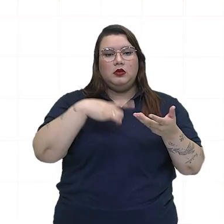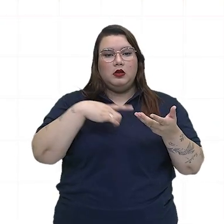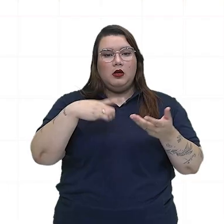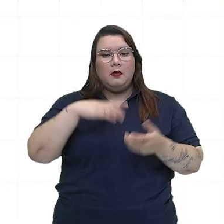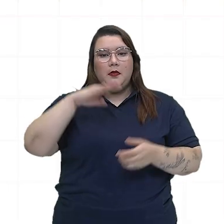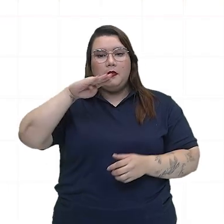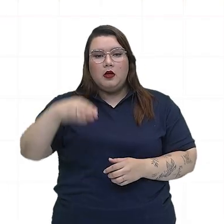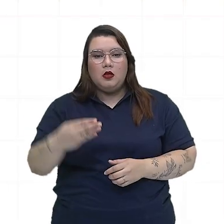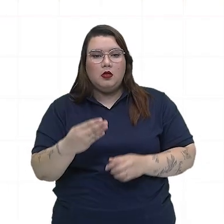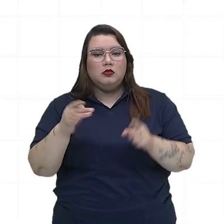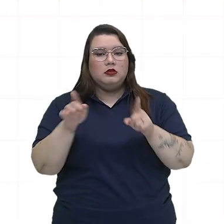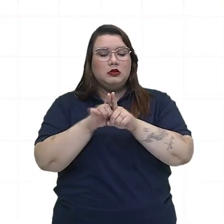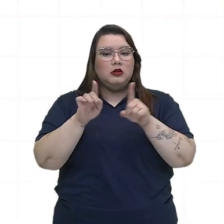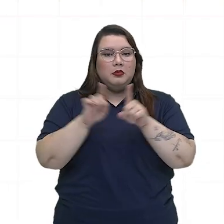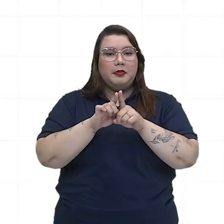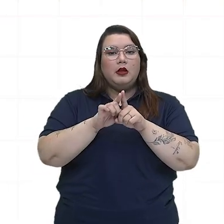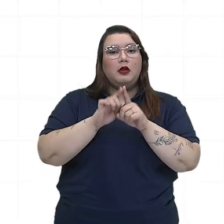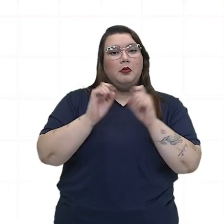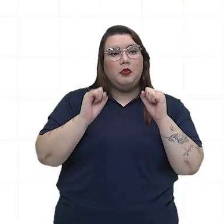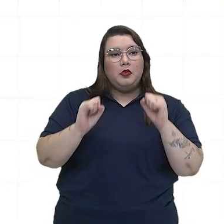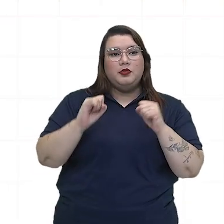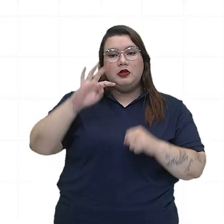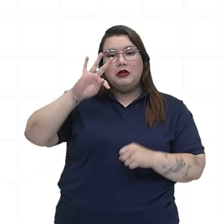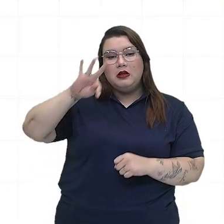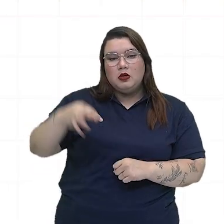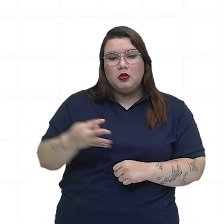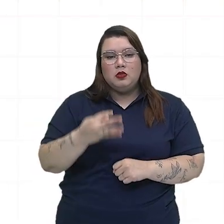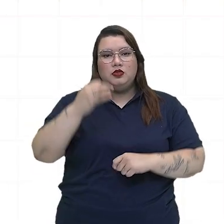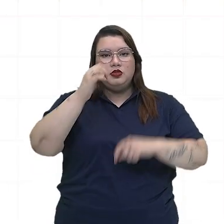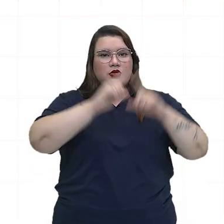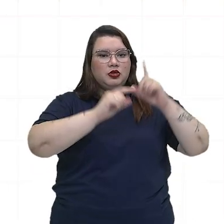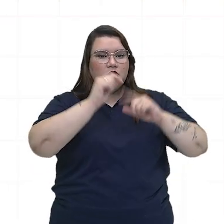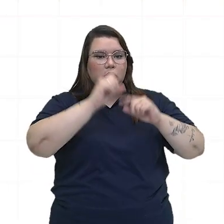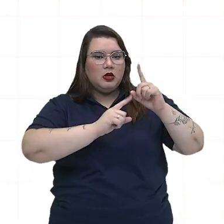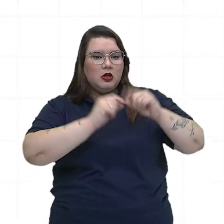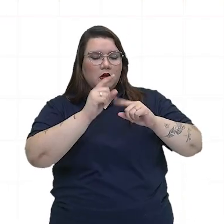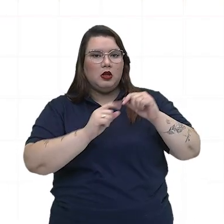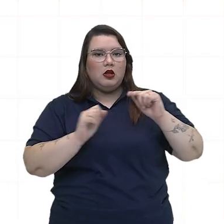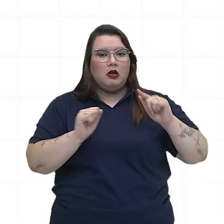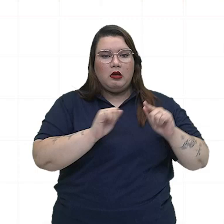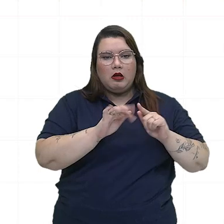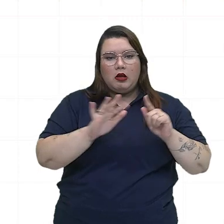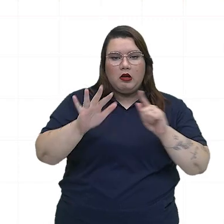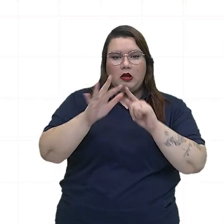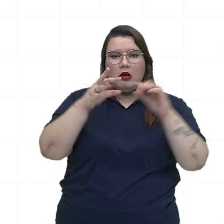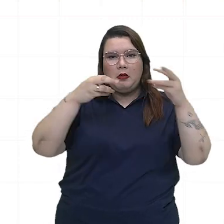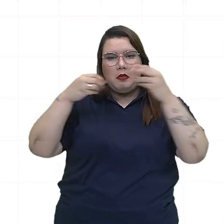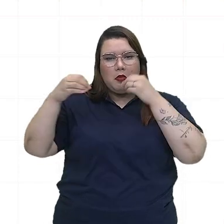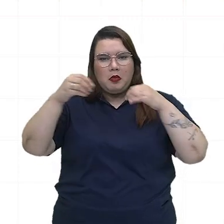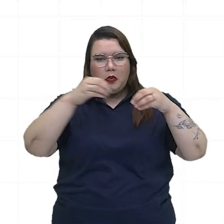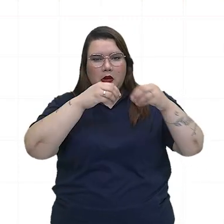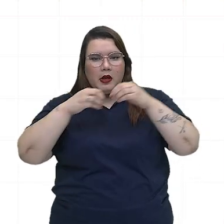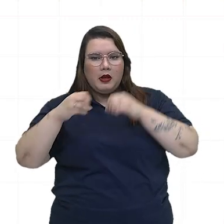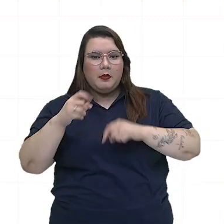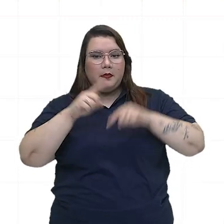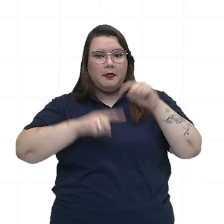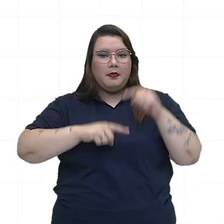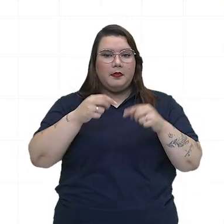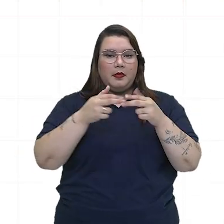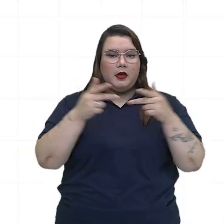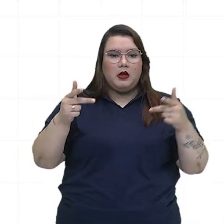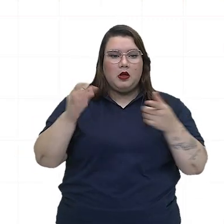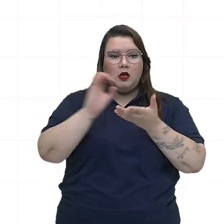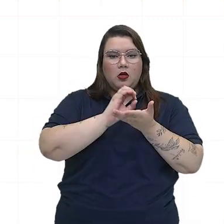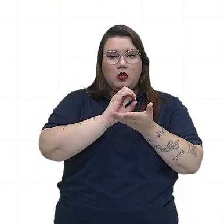compostas por bilhões ou até mesmo trilhões de estrelas, gás, poeira cósmica e